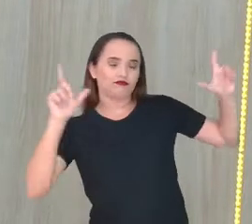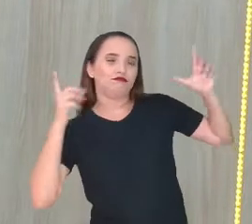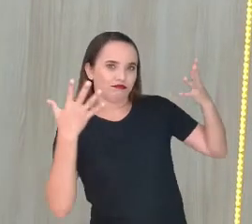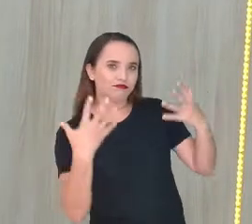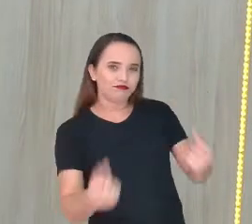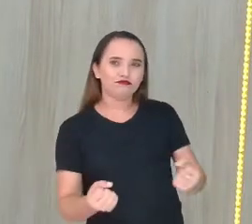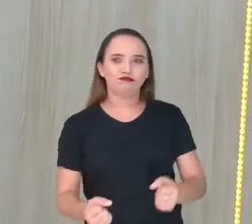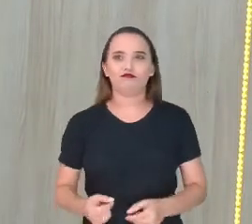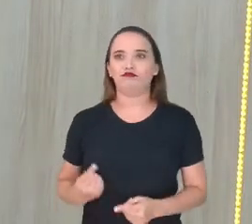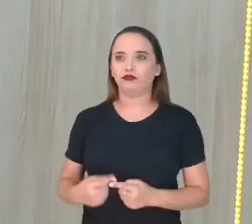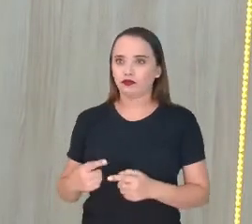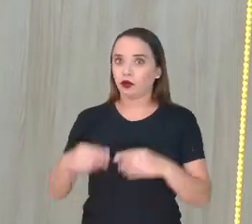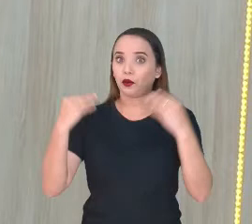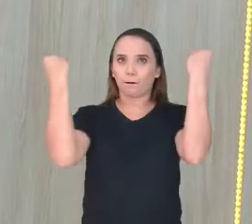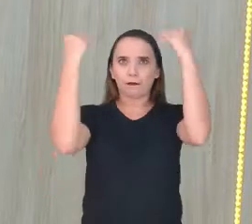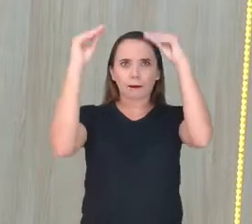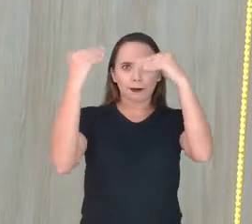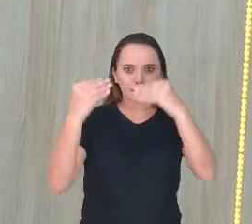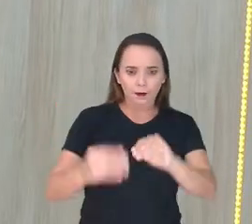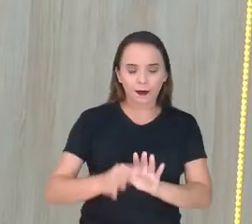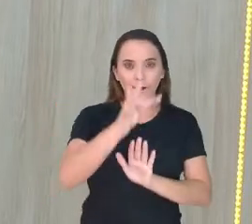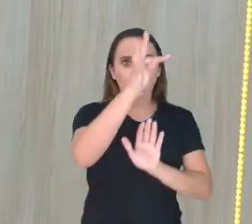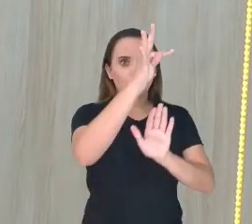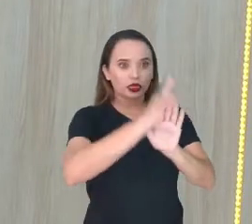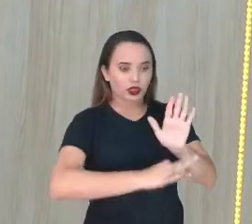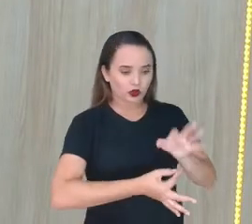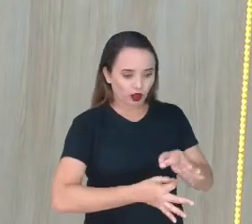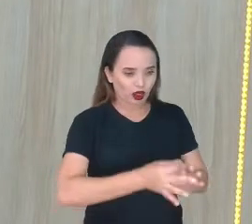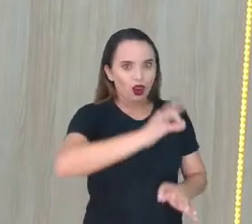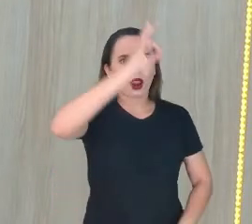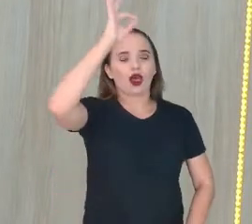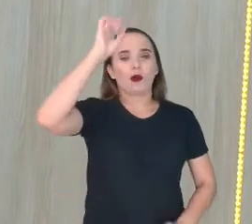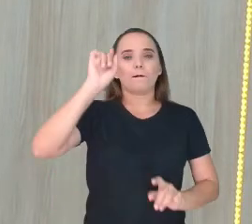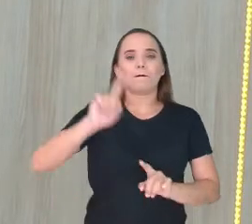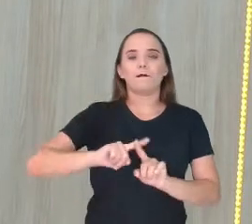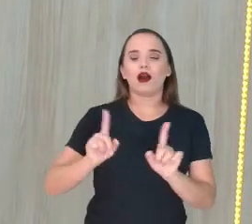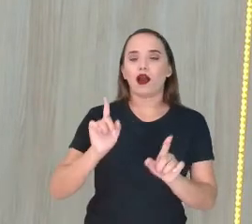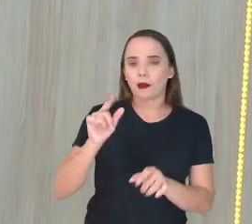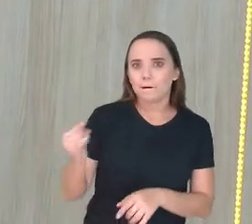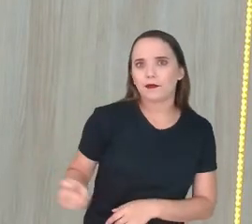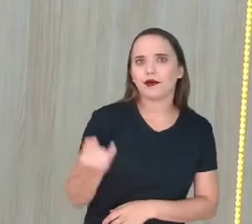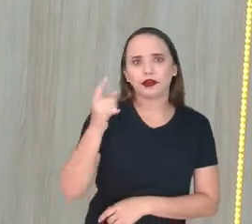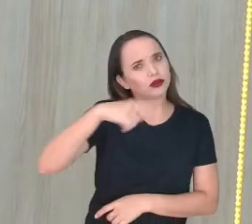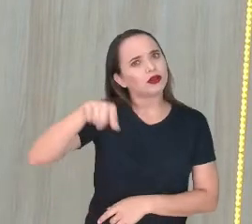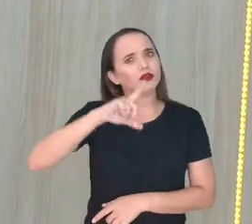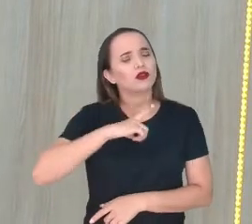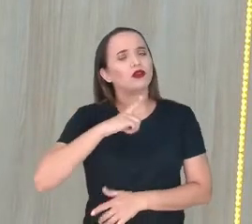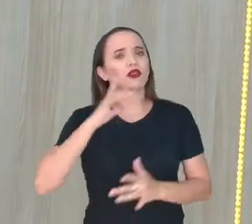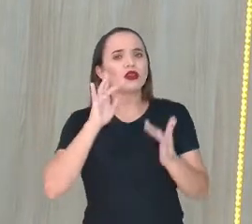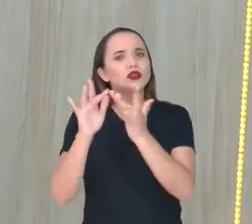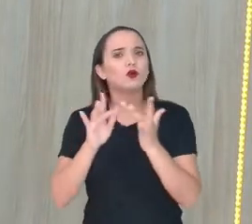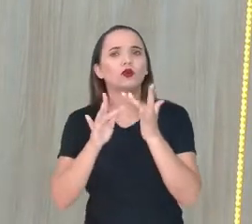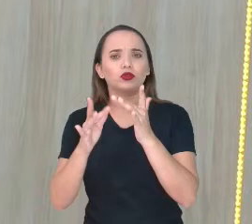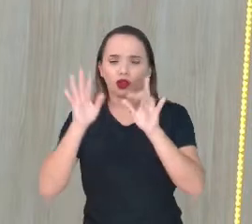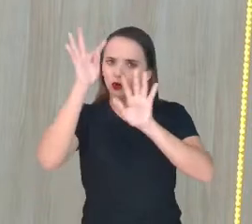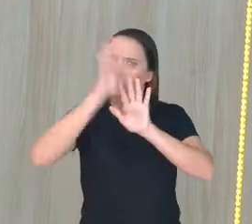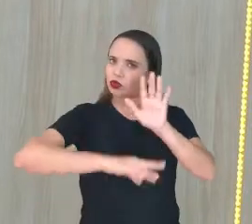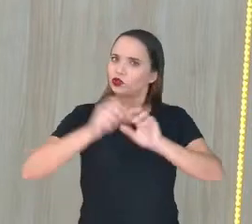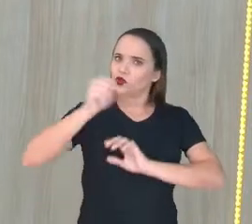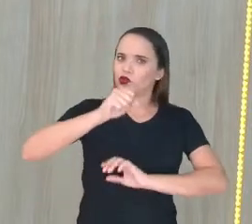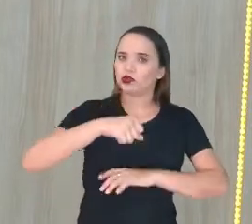botei bastante texto, né, gente? Mas é importante também que vocês tenham esse contato com o texto mesmo. Vamos